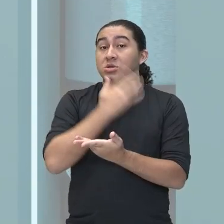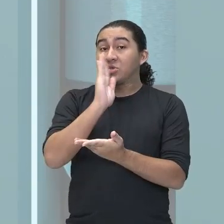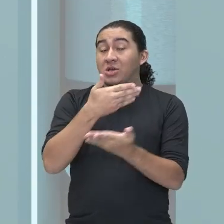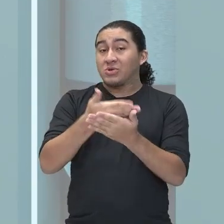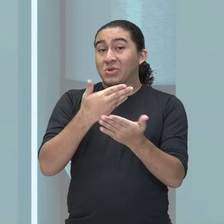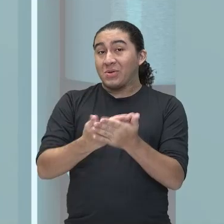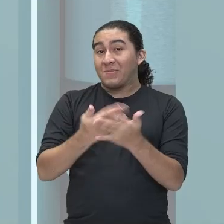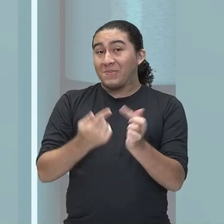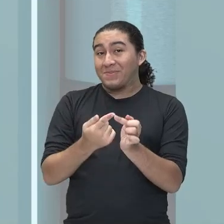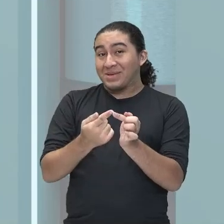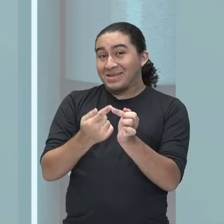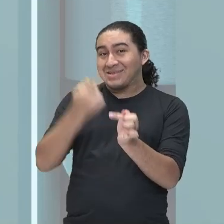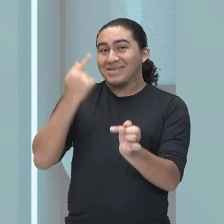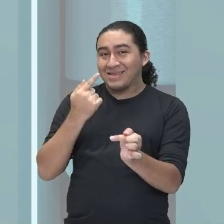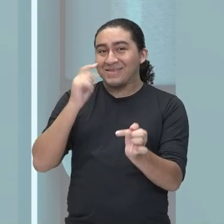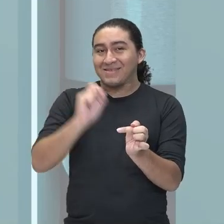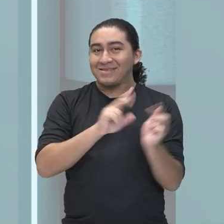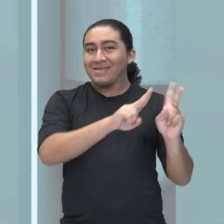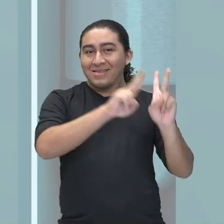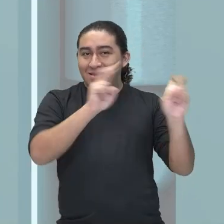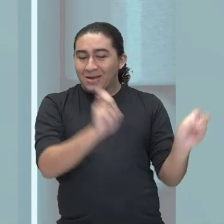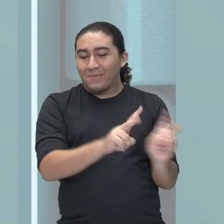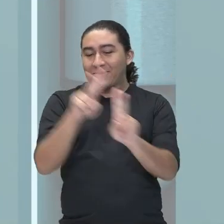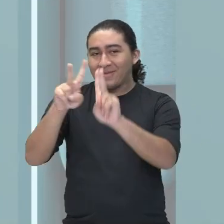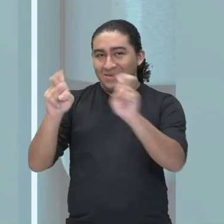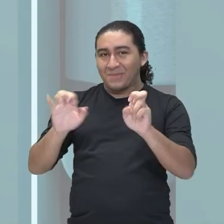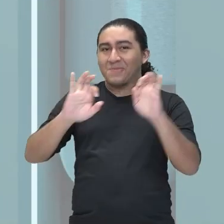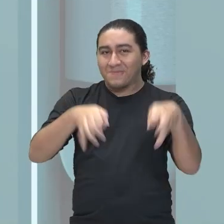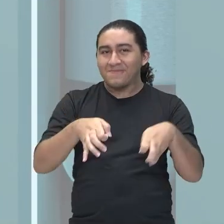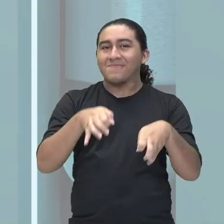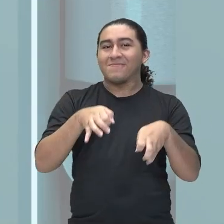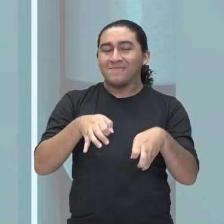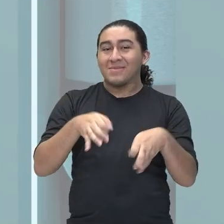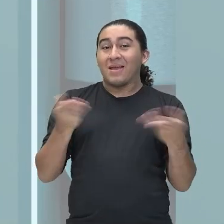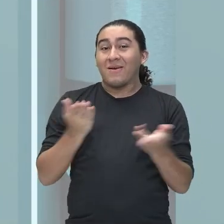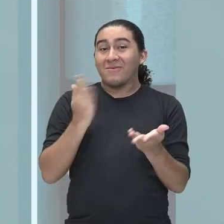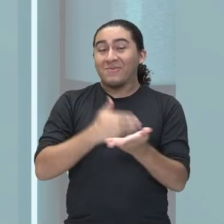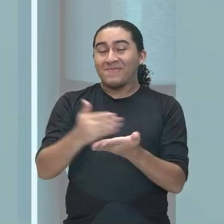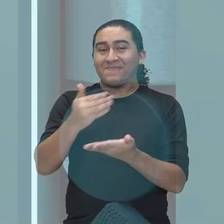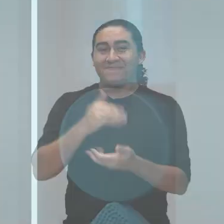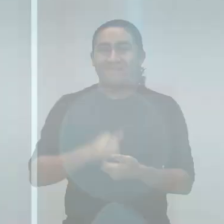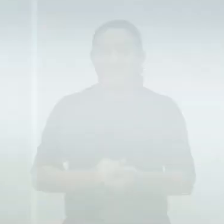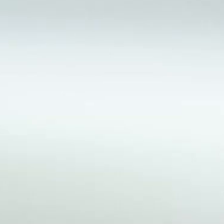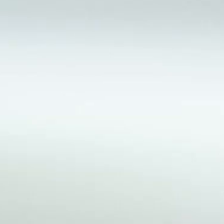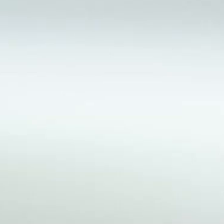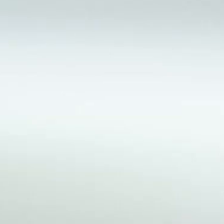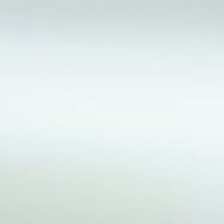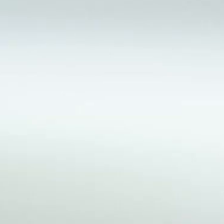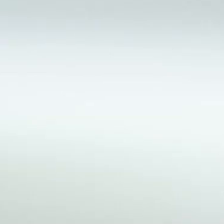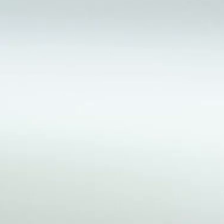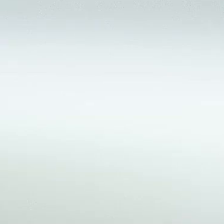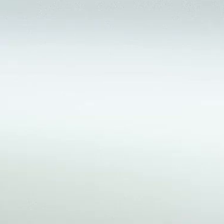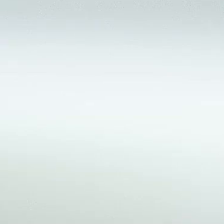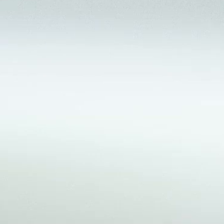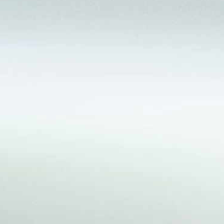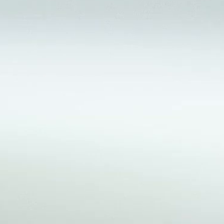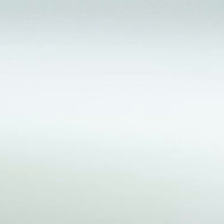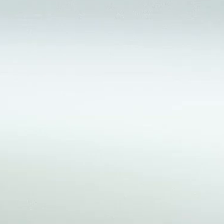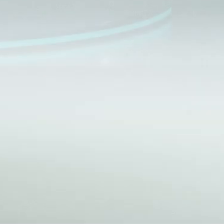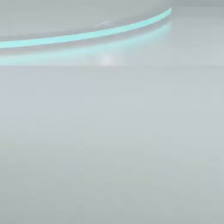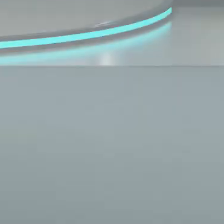a respeito de lírica e épica, né? Vamos para a nossa aula, então.